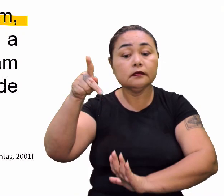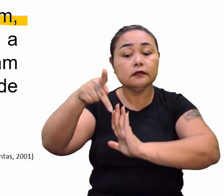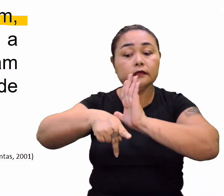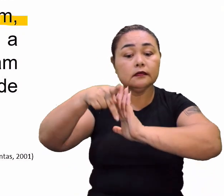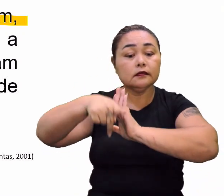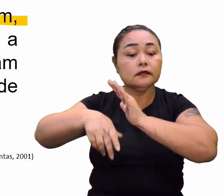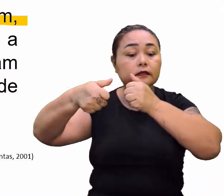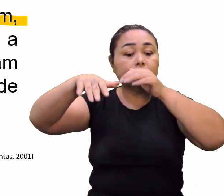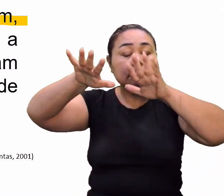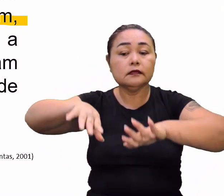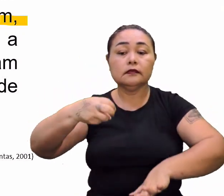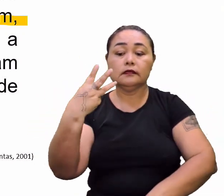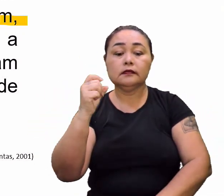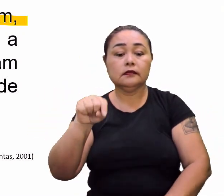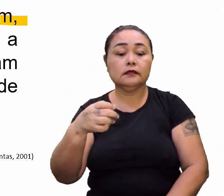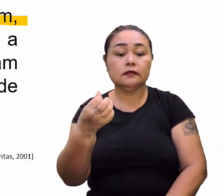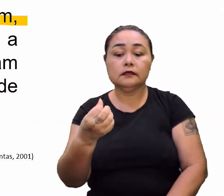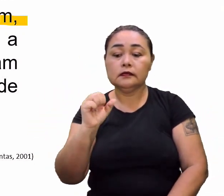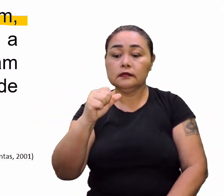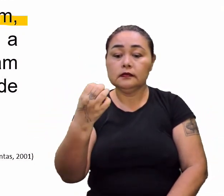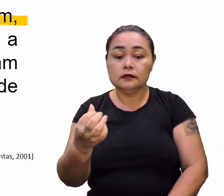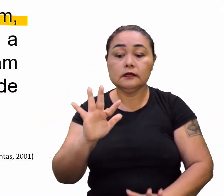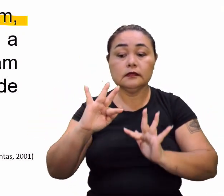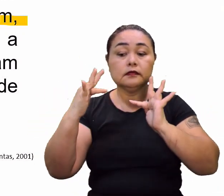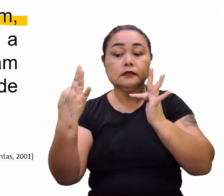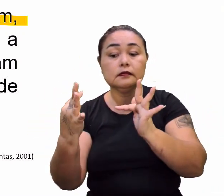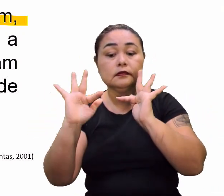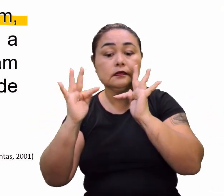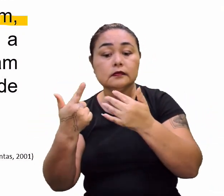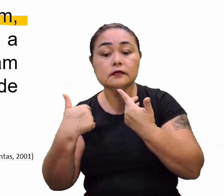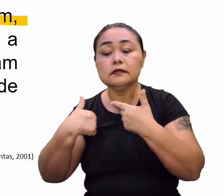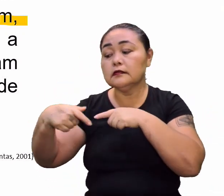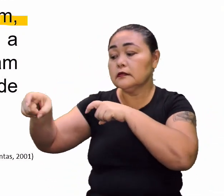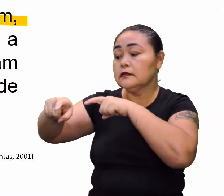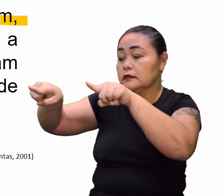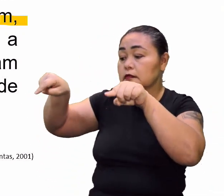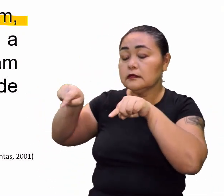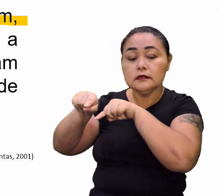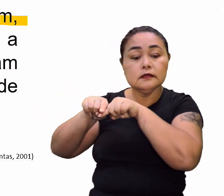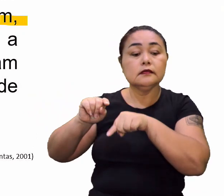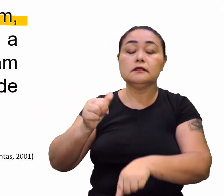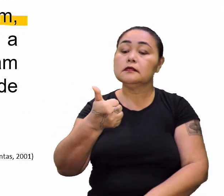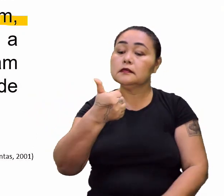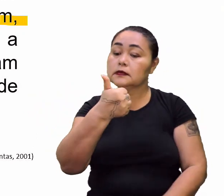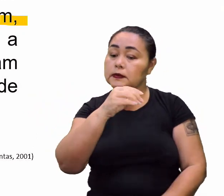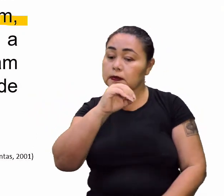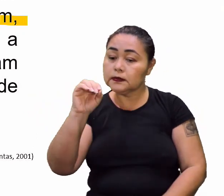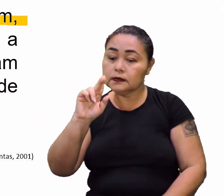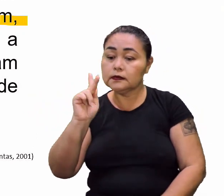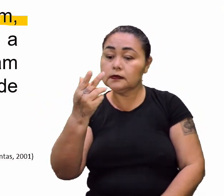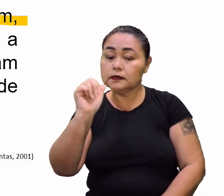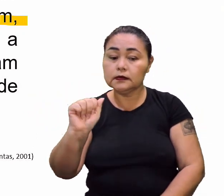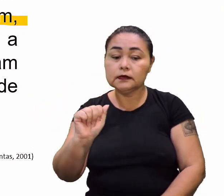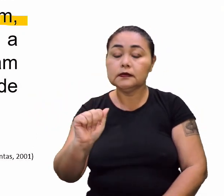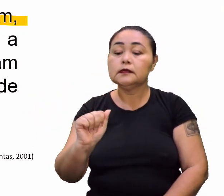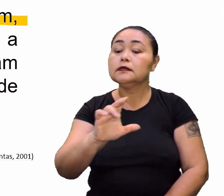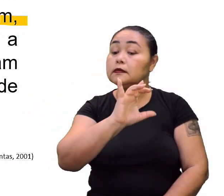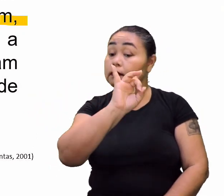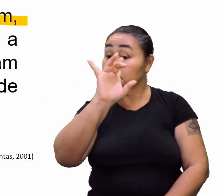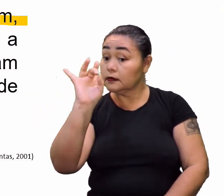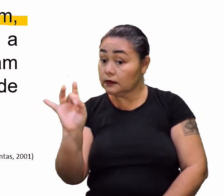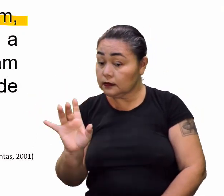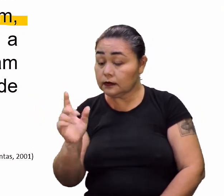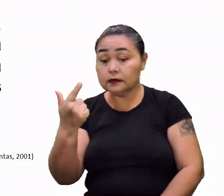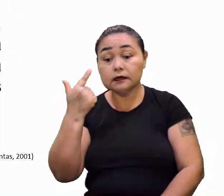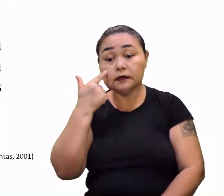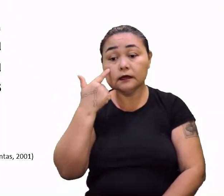foram assentadas 3.686 famílias, em lotes rurais, também de 100 hectares. Exato. E aí, tipo assim,